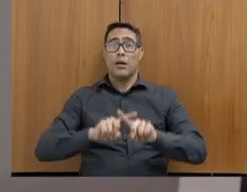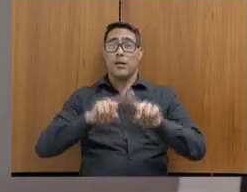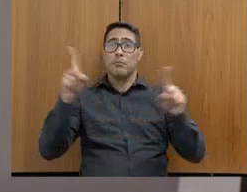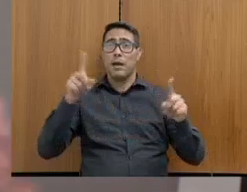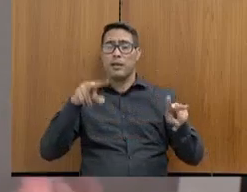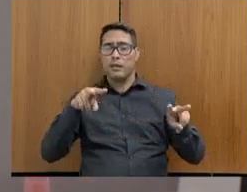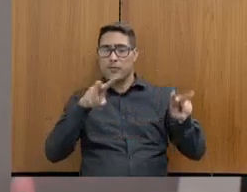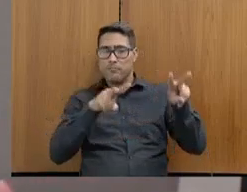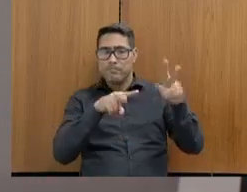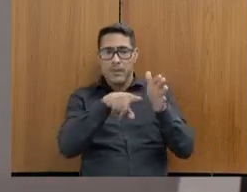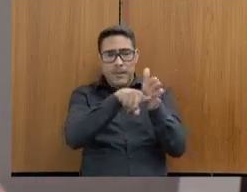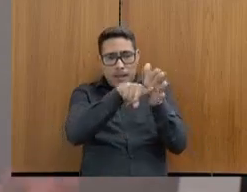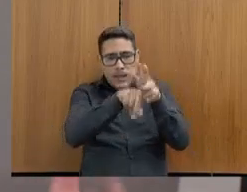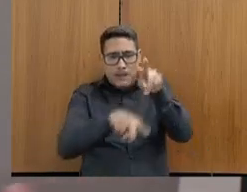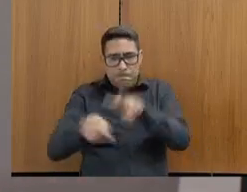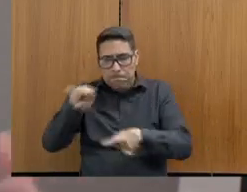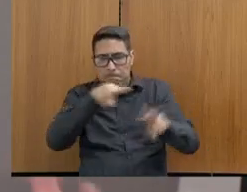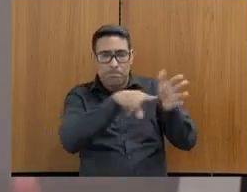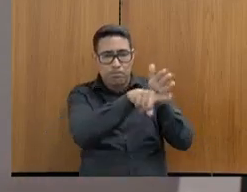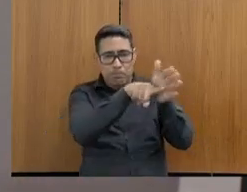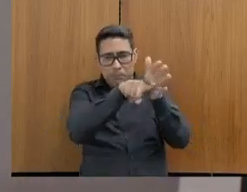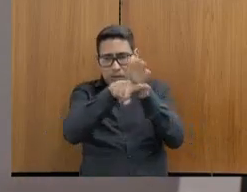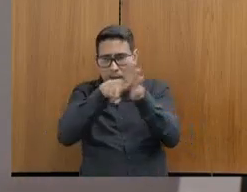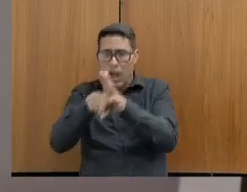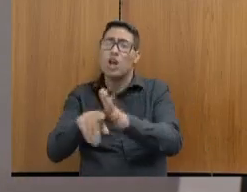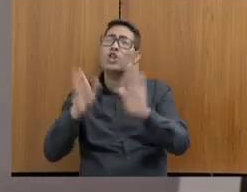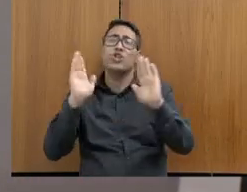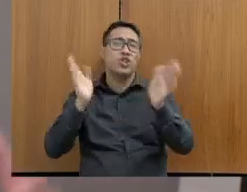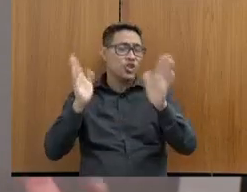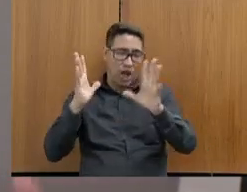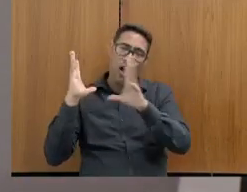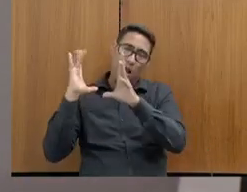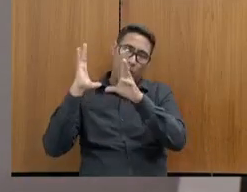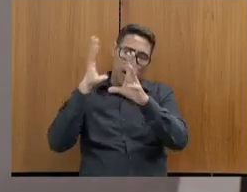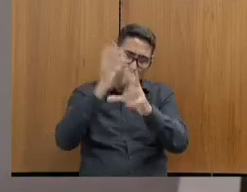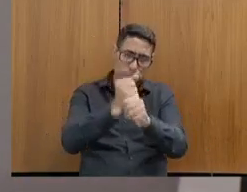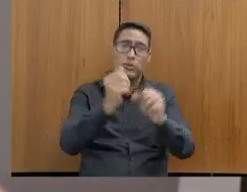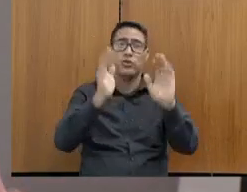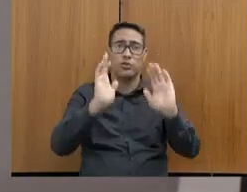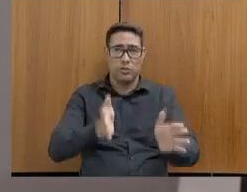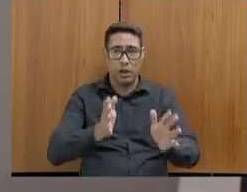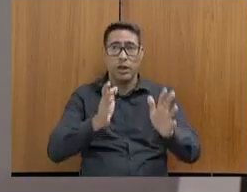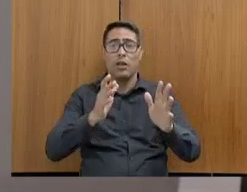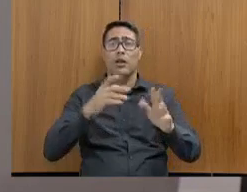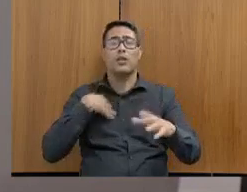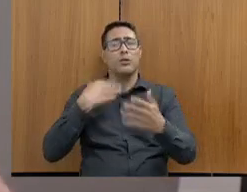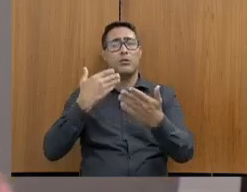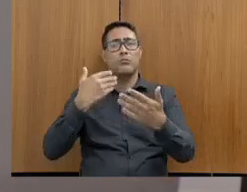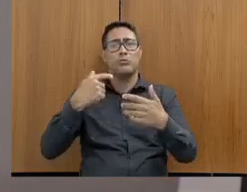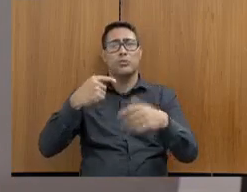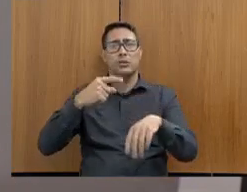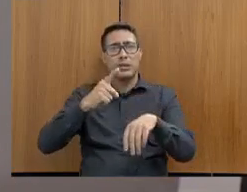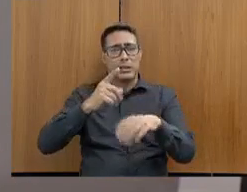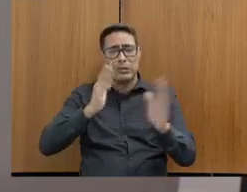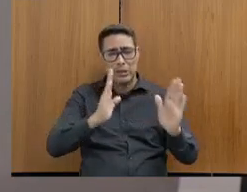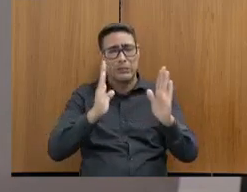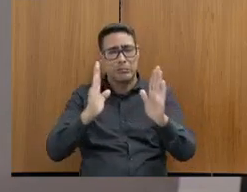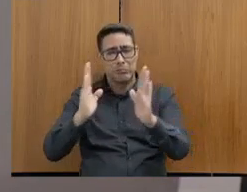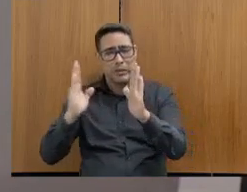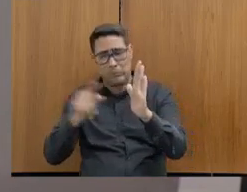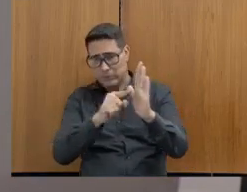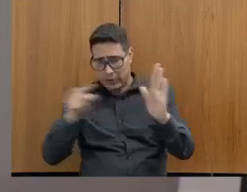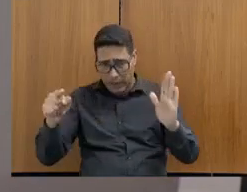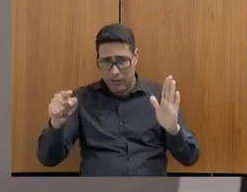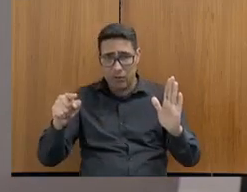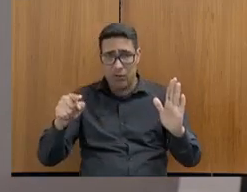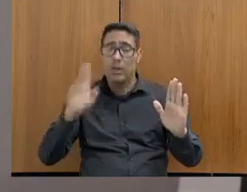das circunstâncias é já foram adotadas Em ambos os casos as investigações estão sendo conduzidas pela